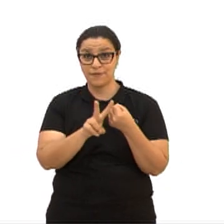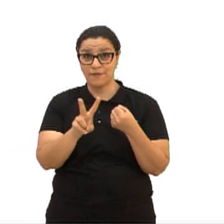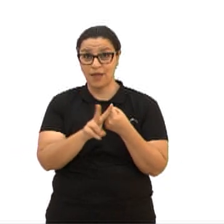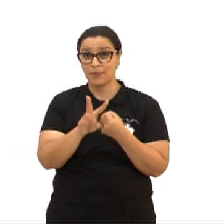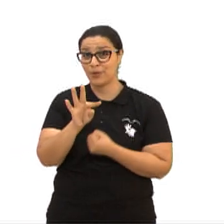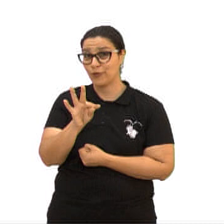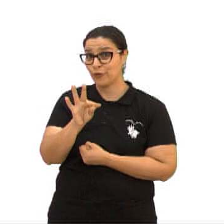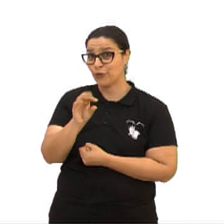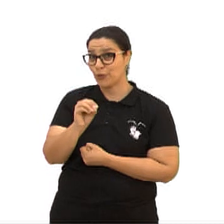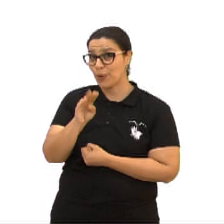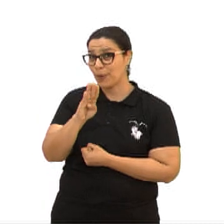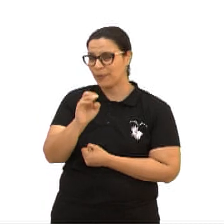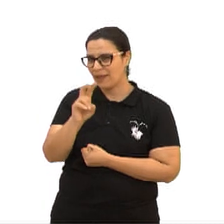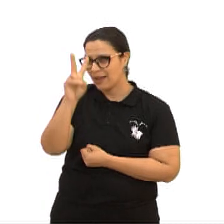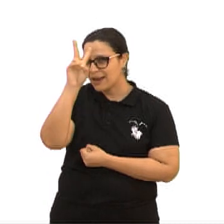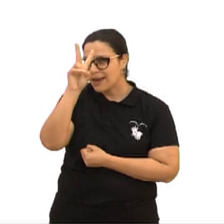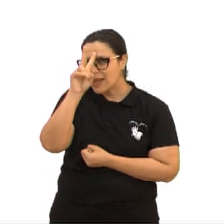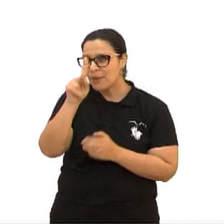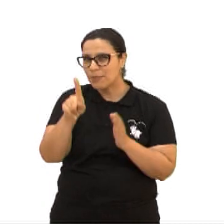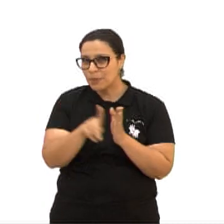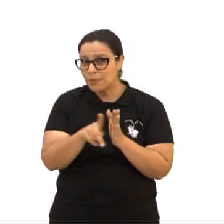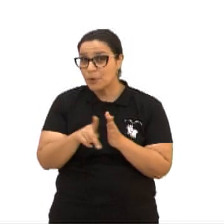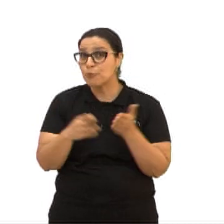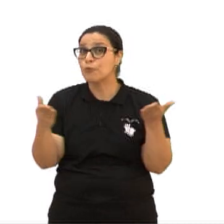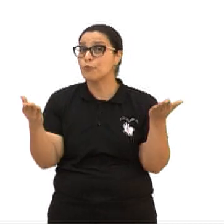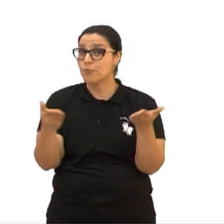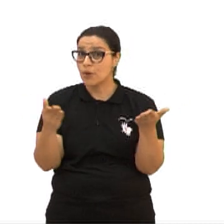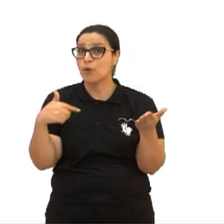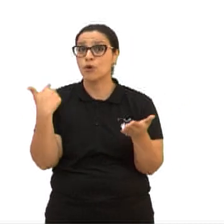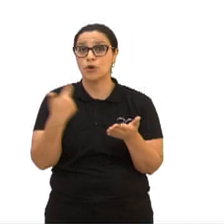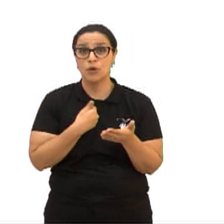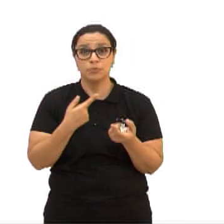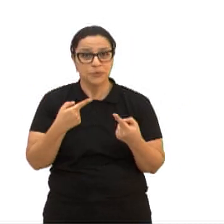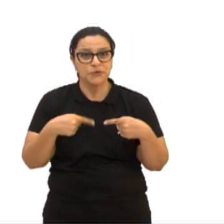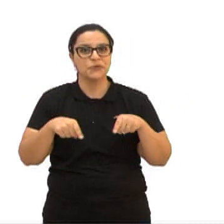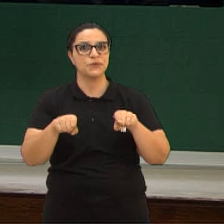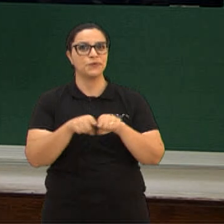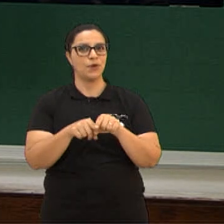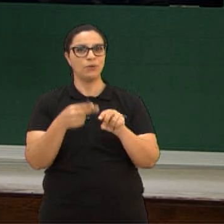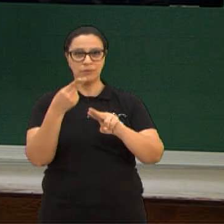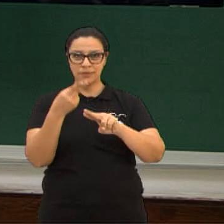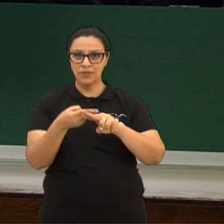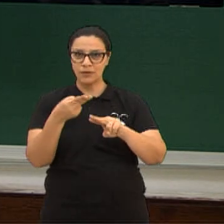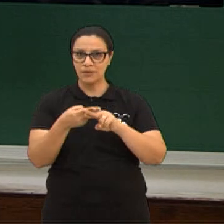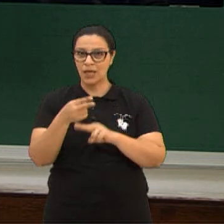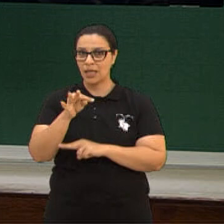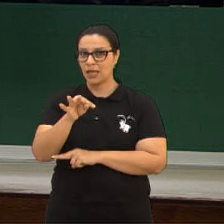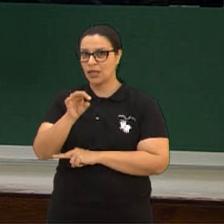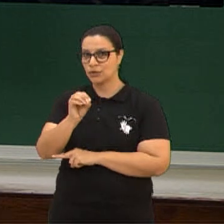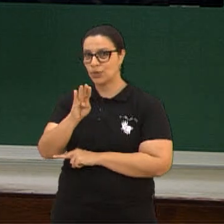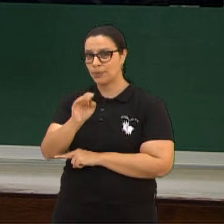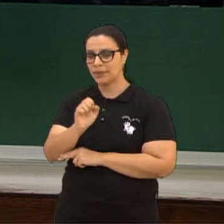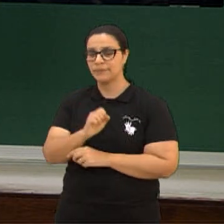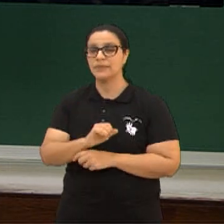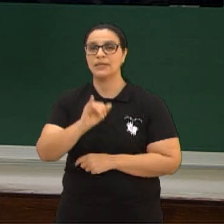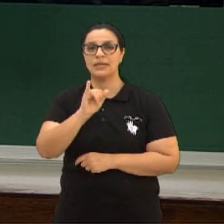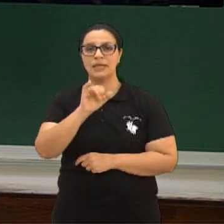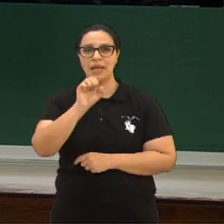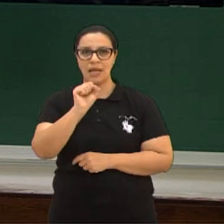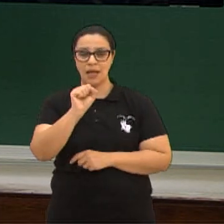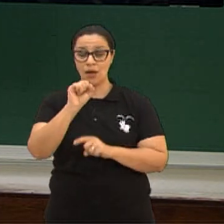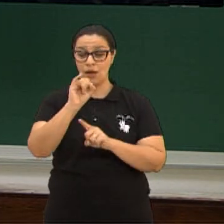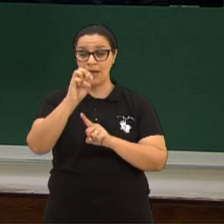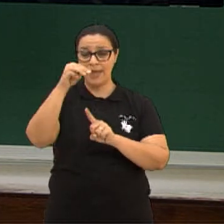to be. Lembram dele? Agora nós vamos ter que voltar para o nosso verbo to be. I am, you